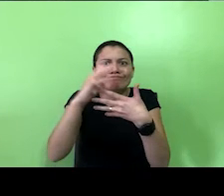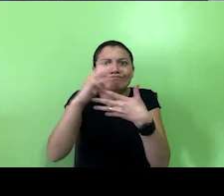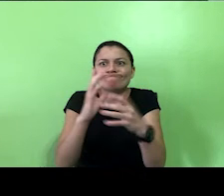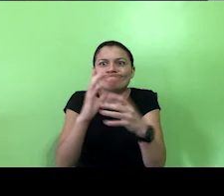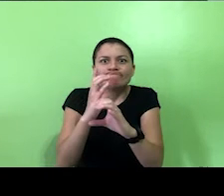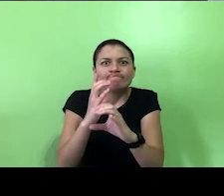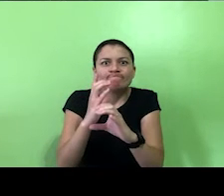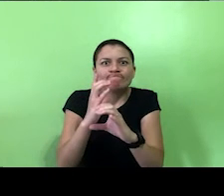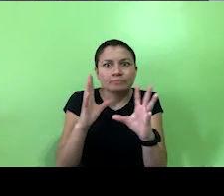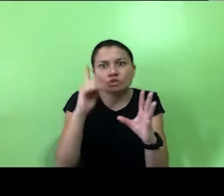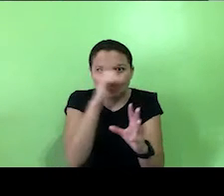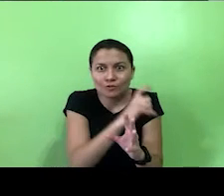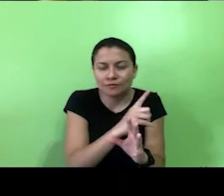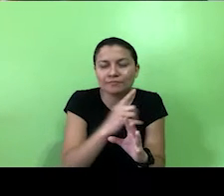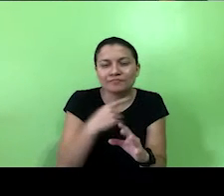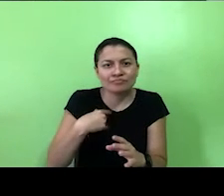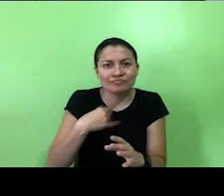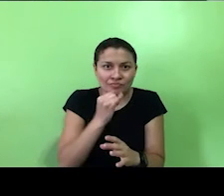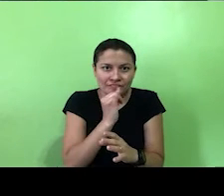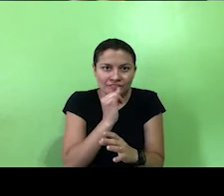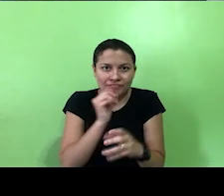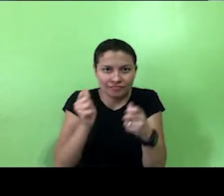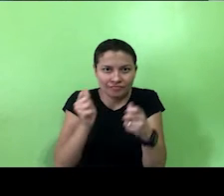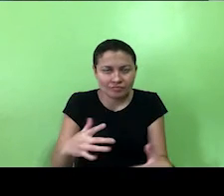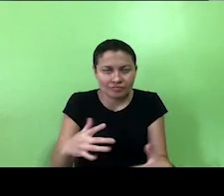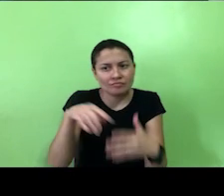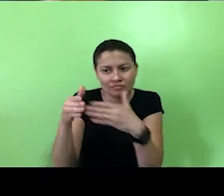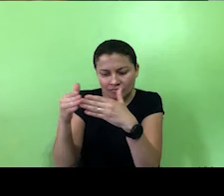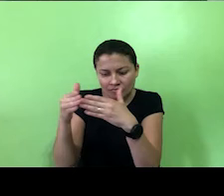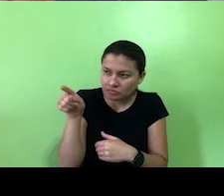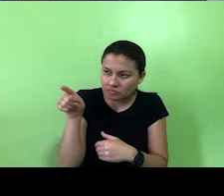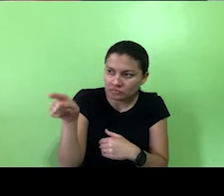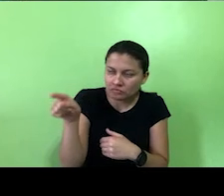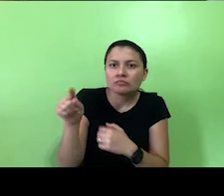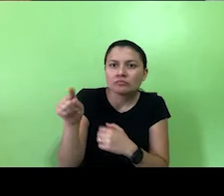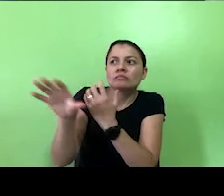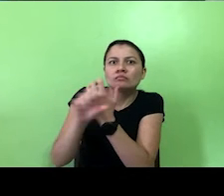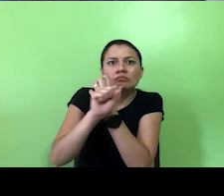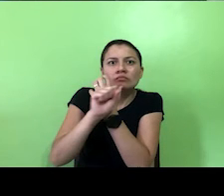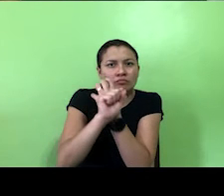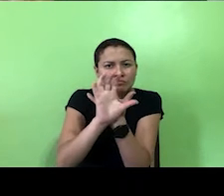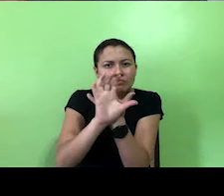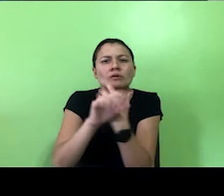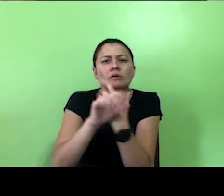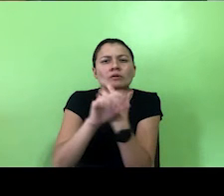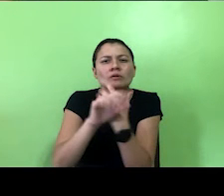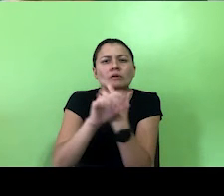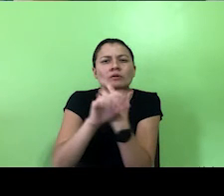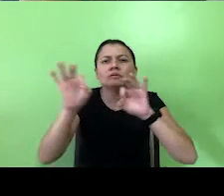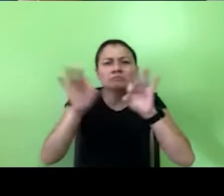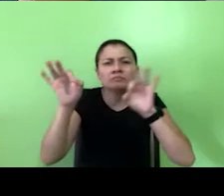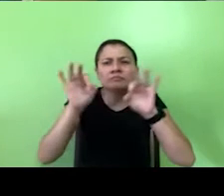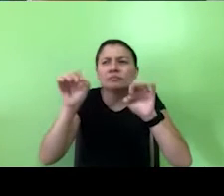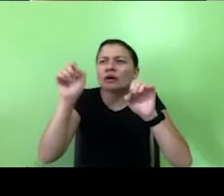gente estava compartilhando, pedindo para o usuário compartilhar um protótipo, ele precisava maximizar e minimizar